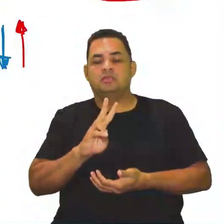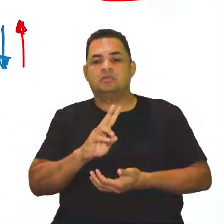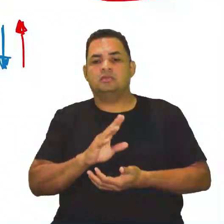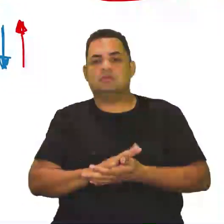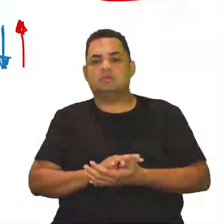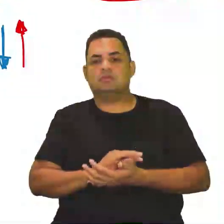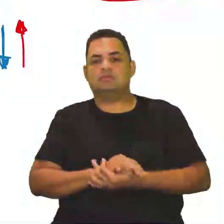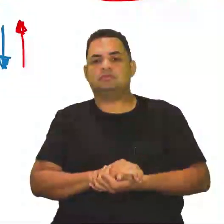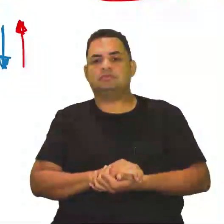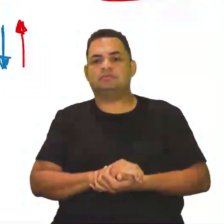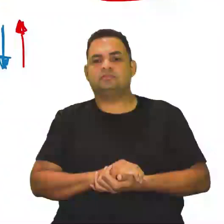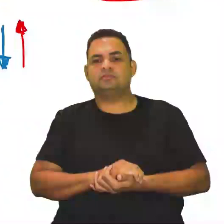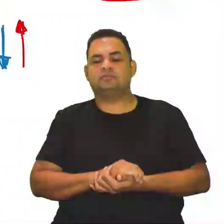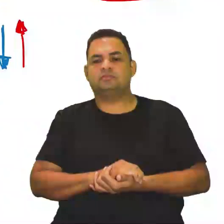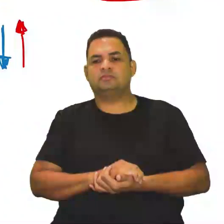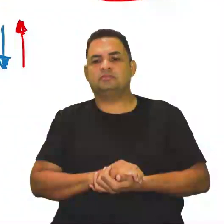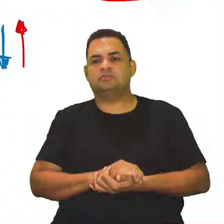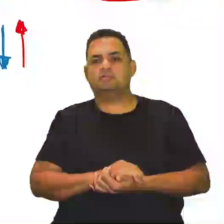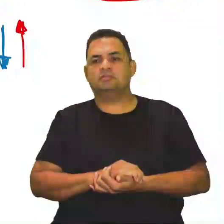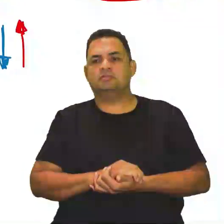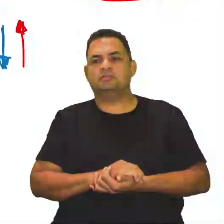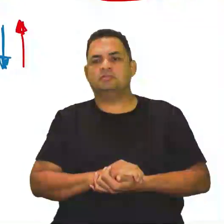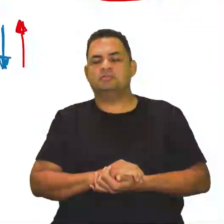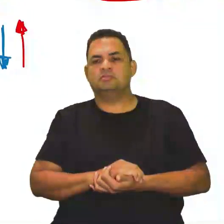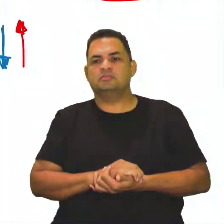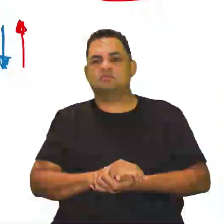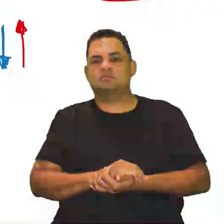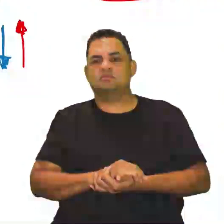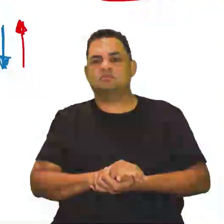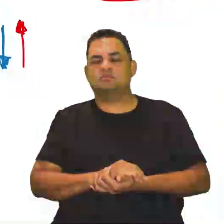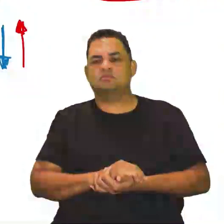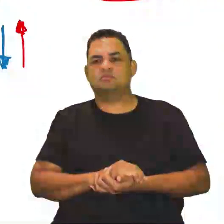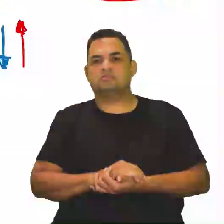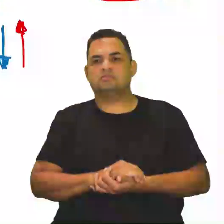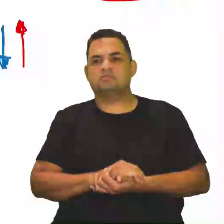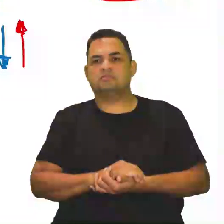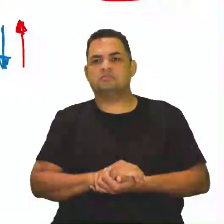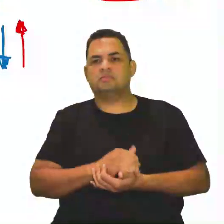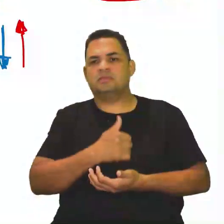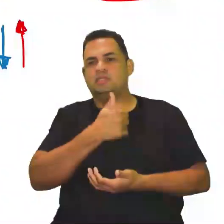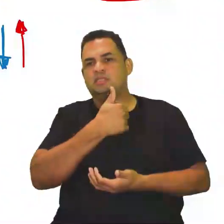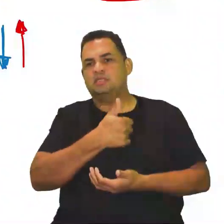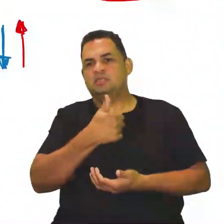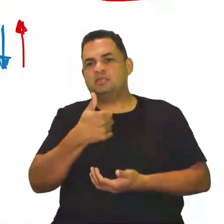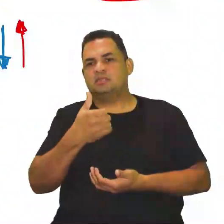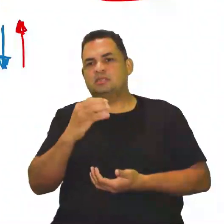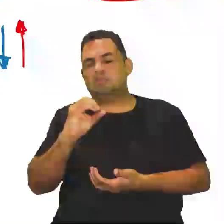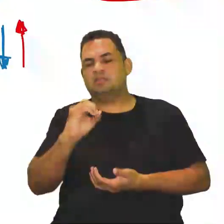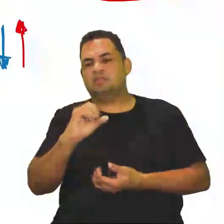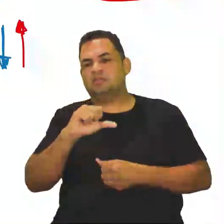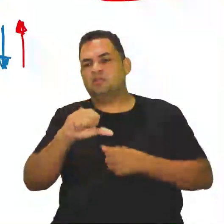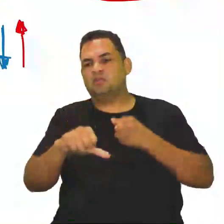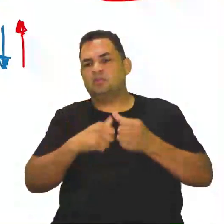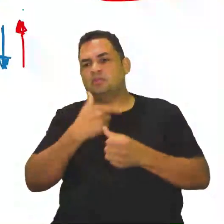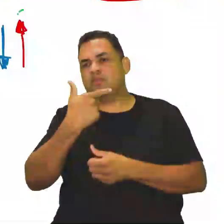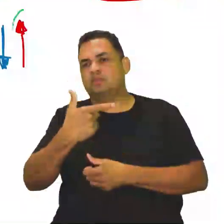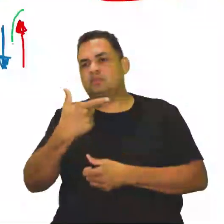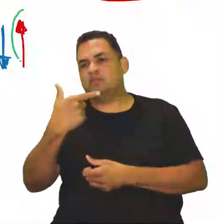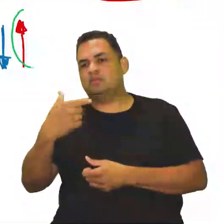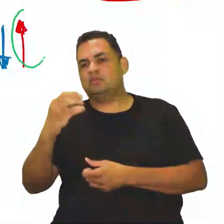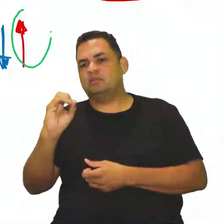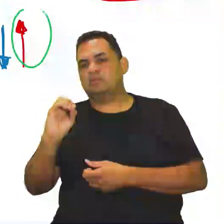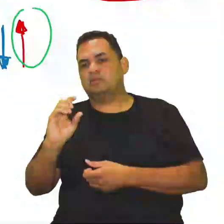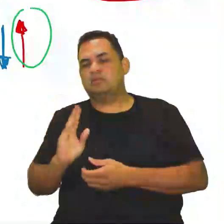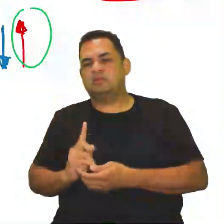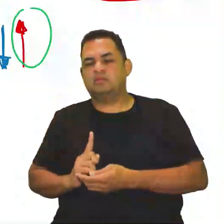fez, pessoal? A gente aumentou ou a gente diminuiu a tensão? Ele foi de 110 para 220. Então, eu fiz o quê?